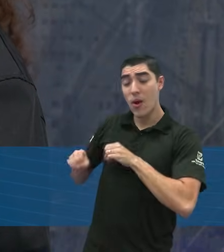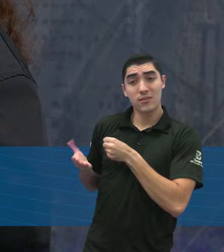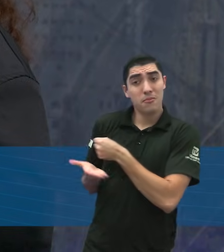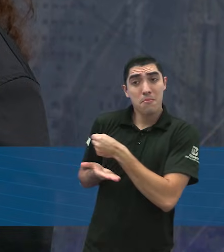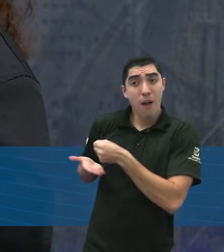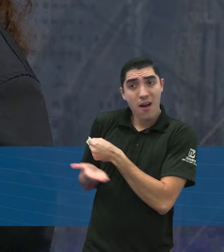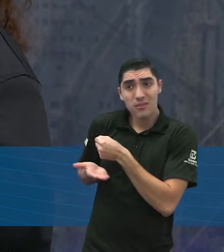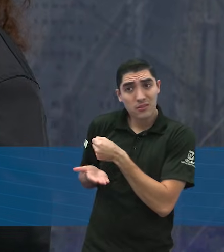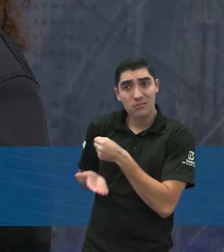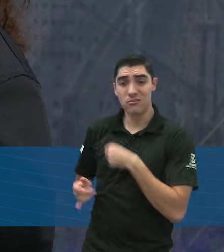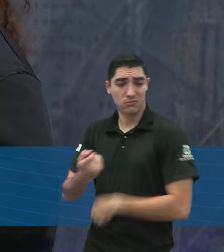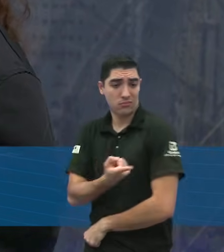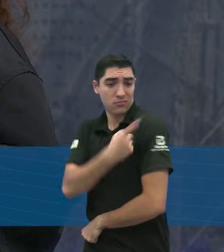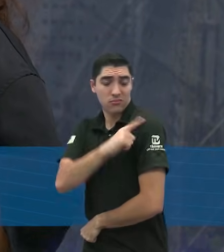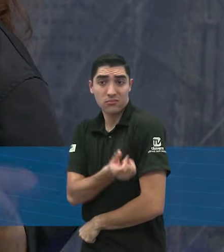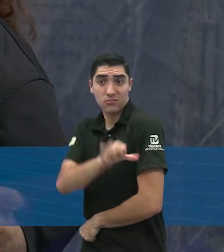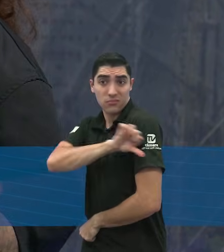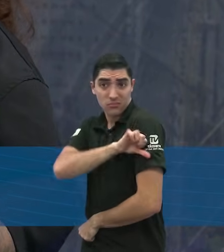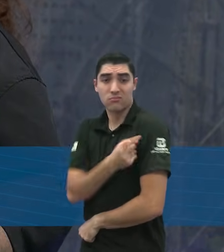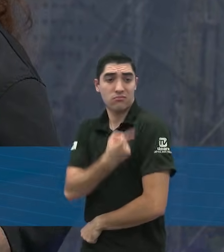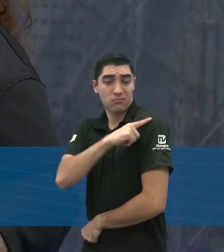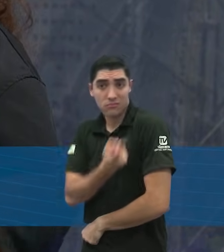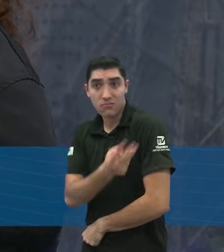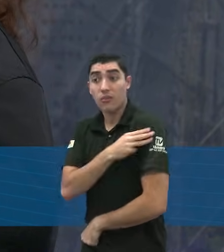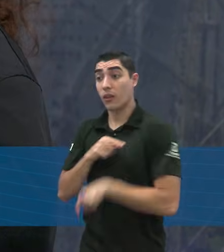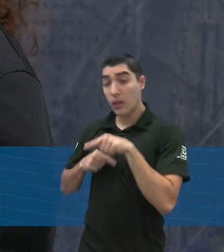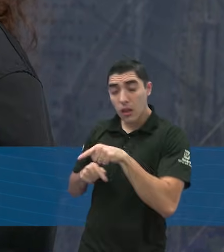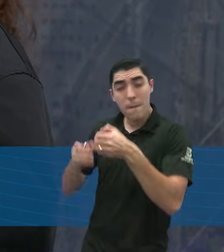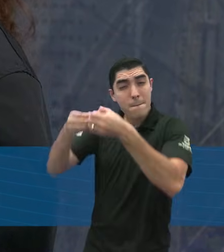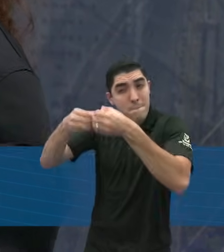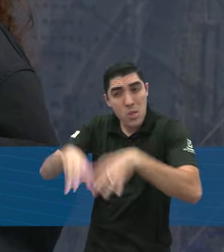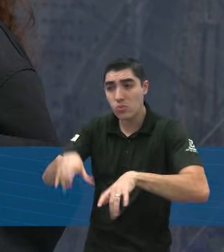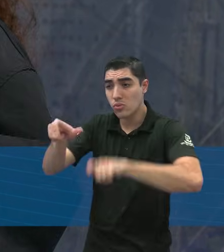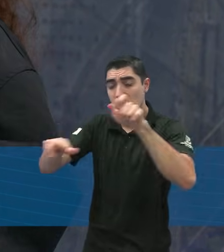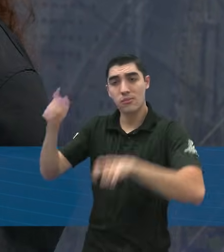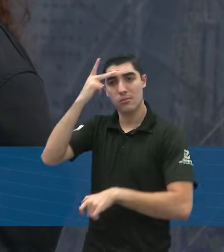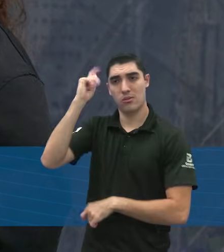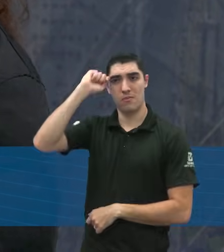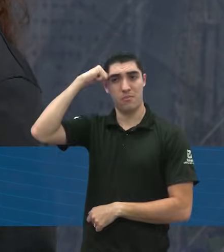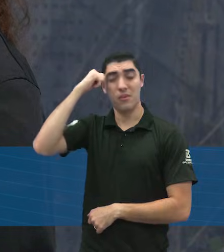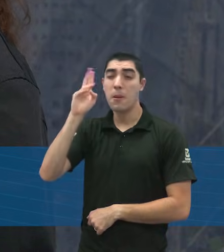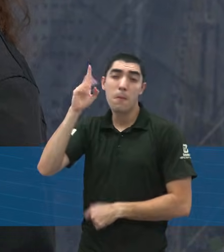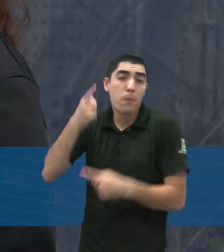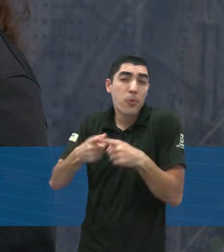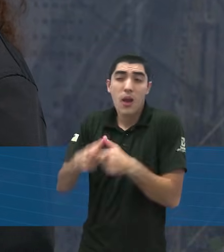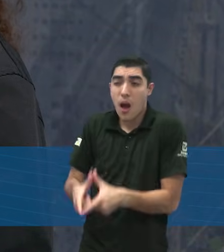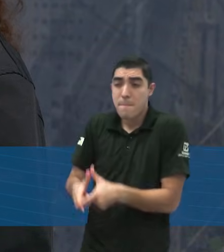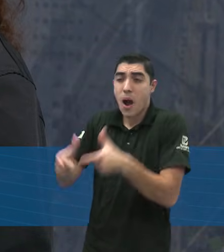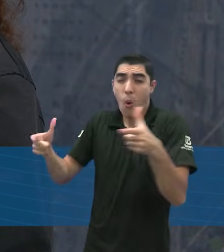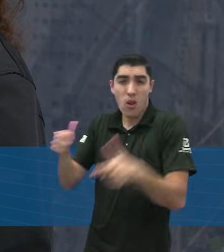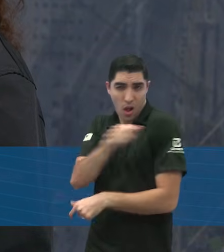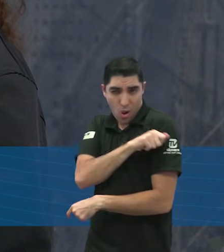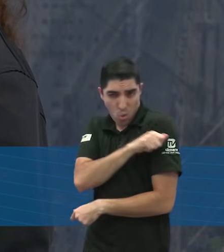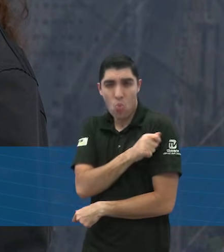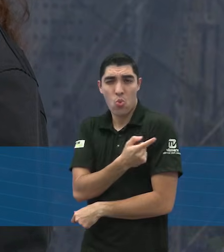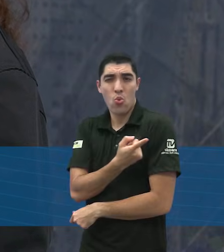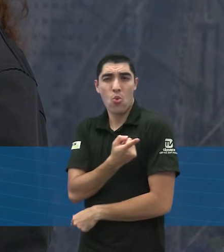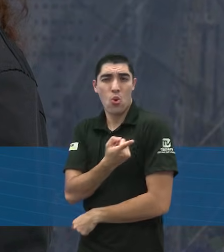desde a educação de base que afeta diretamente pessoas negras, Sim. que são pessoas geralmente de baixa renda na nossa